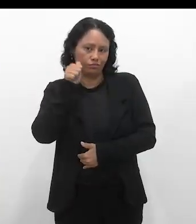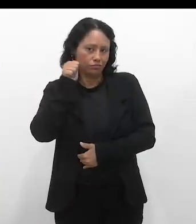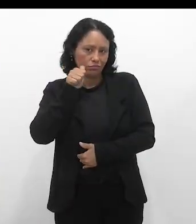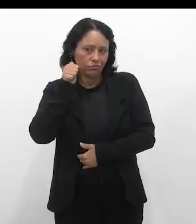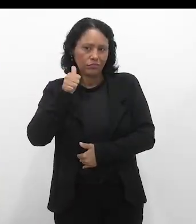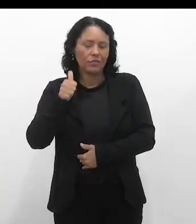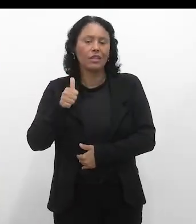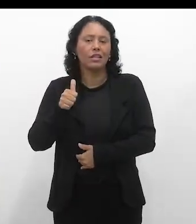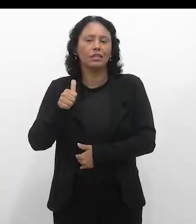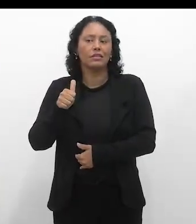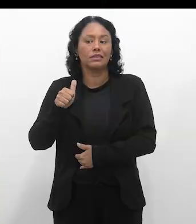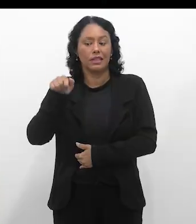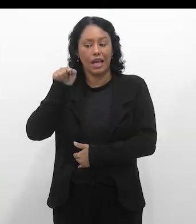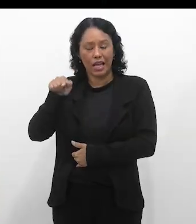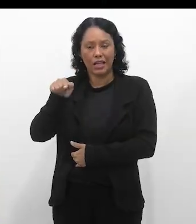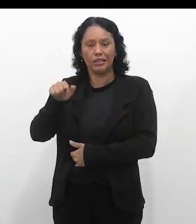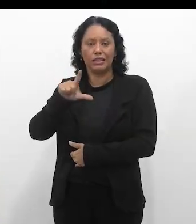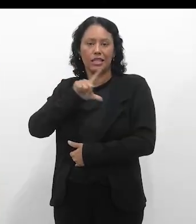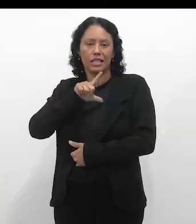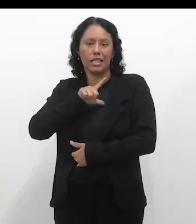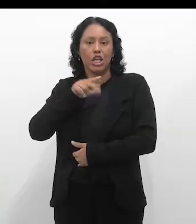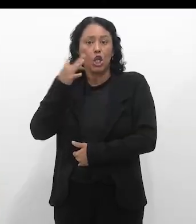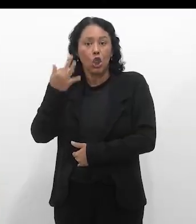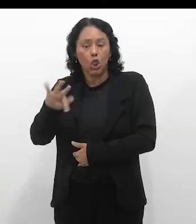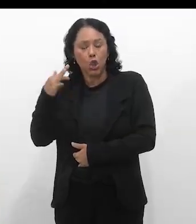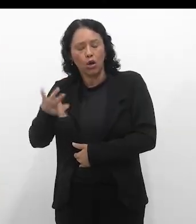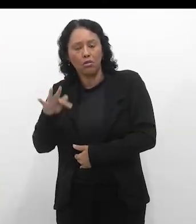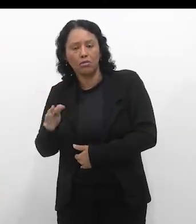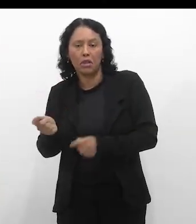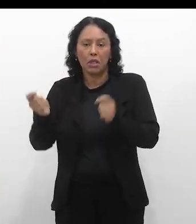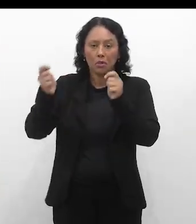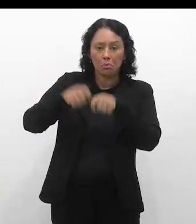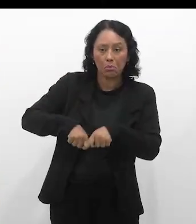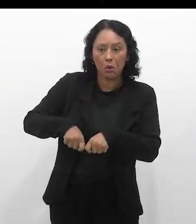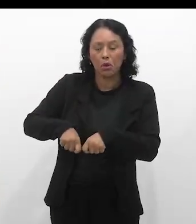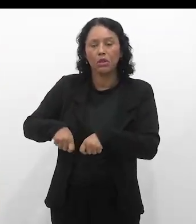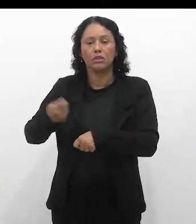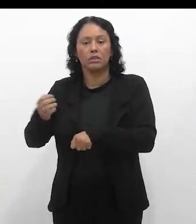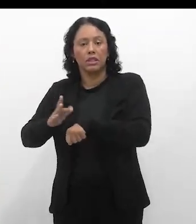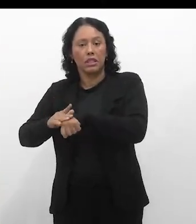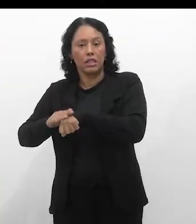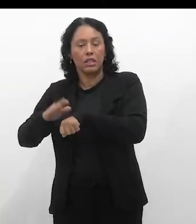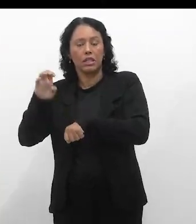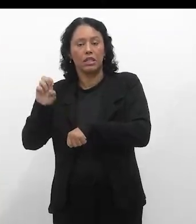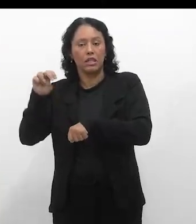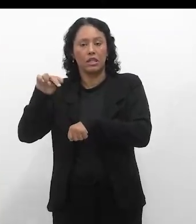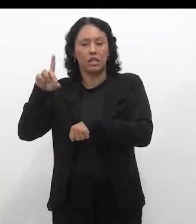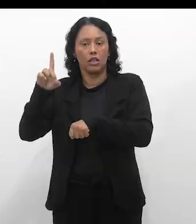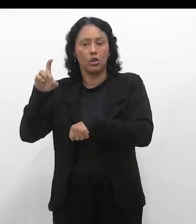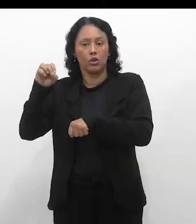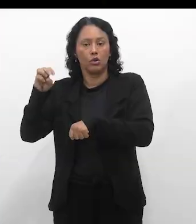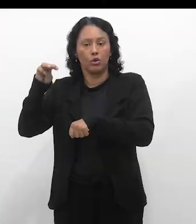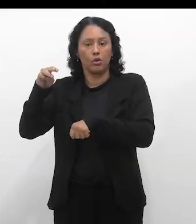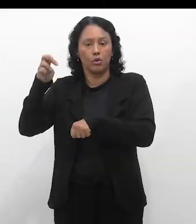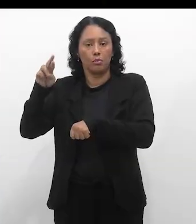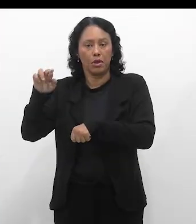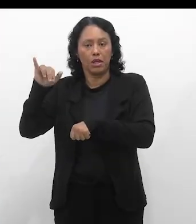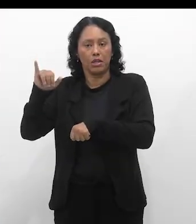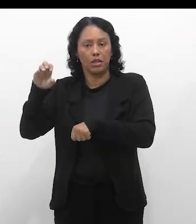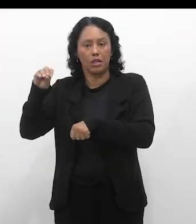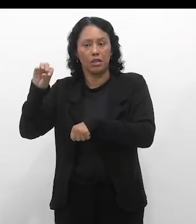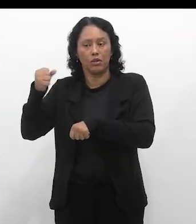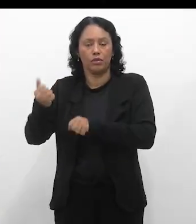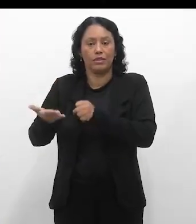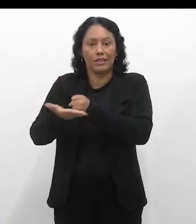não tem uma endometriose, ela tem dor. Que pode ser endometriose, mas ela tem dor. Ela precisa tratar a dor. E a base do tratamento